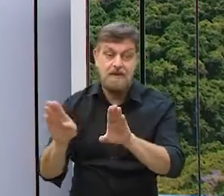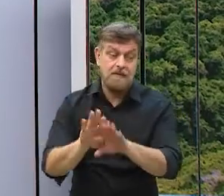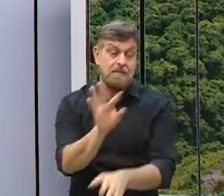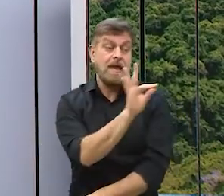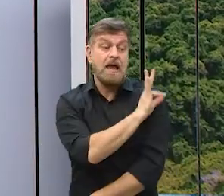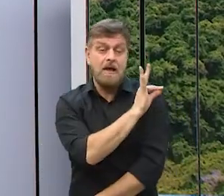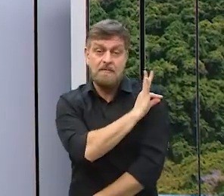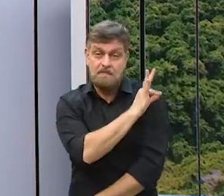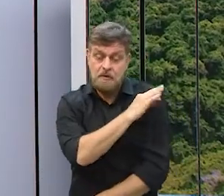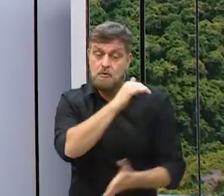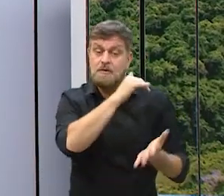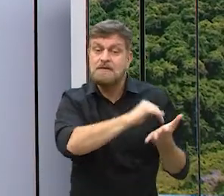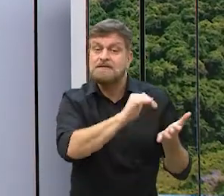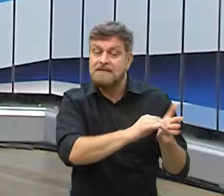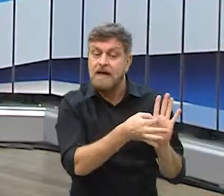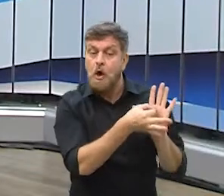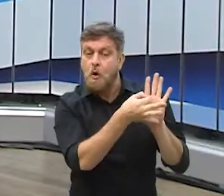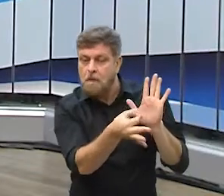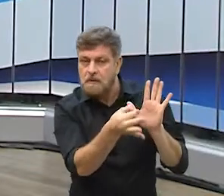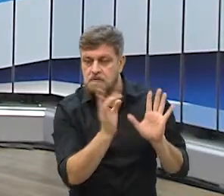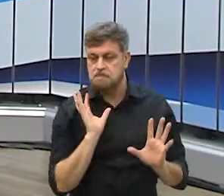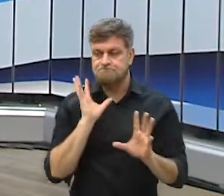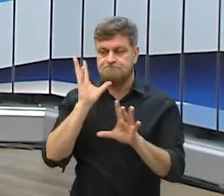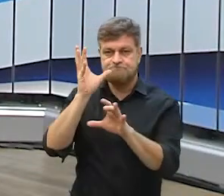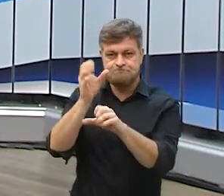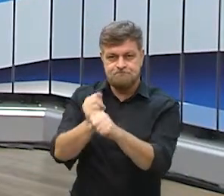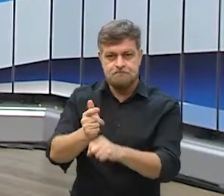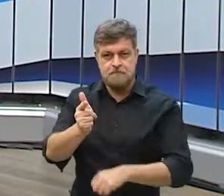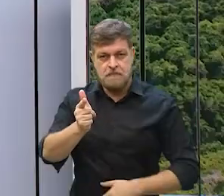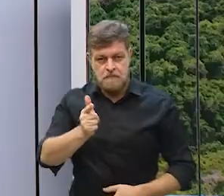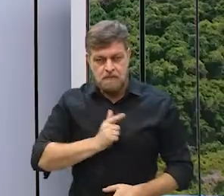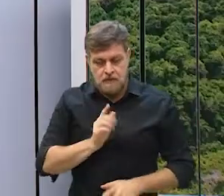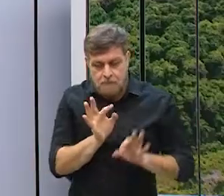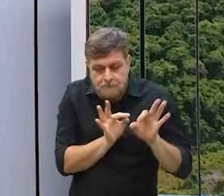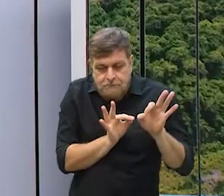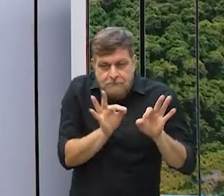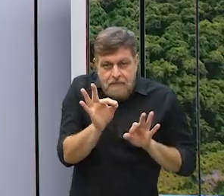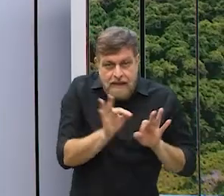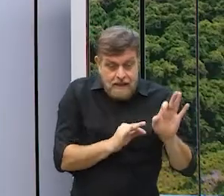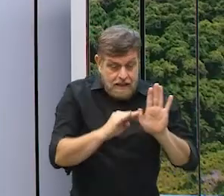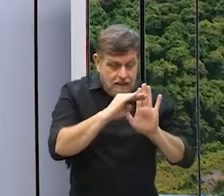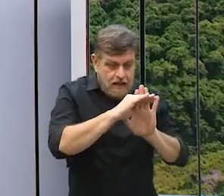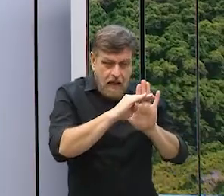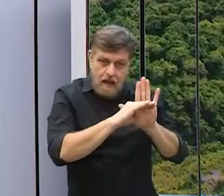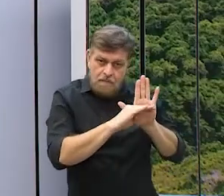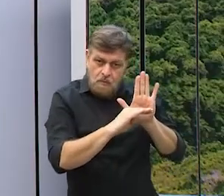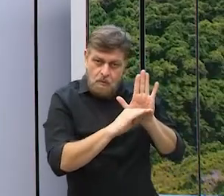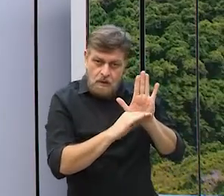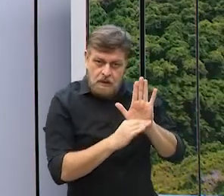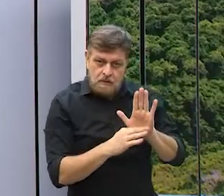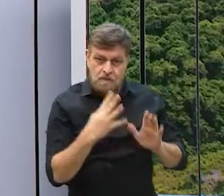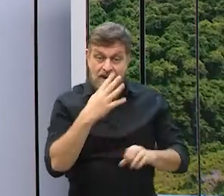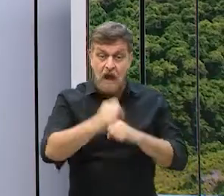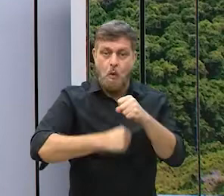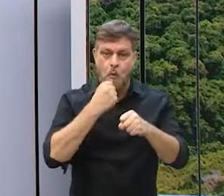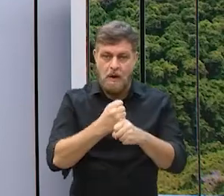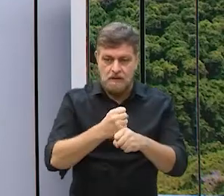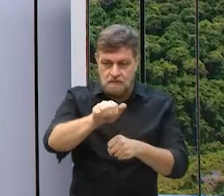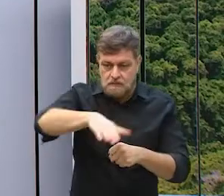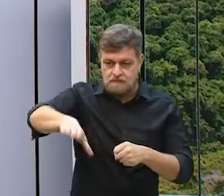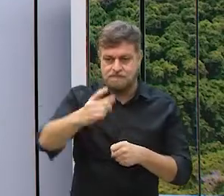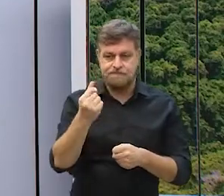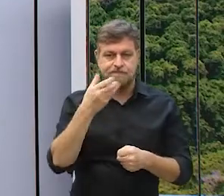prefeitura, das secretarias, né, que estão elaborando, né, o plano plurianual.